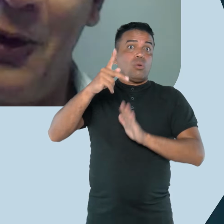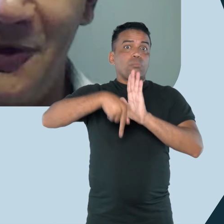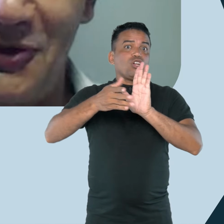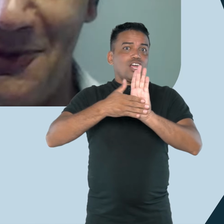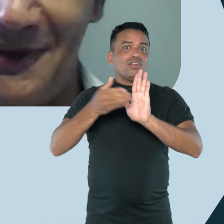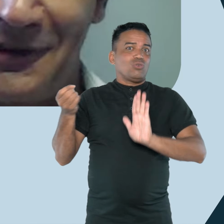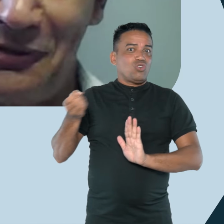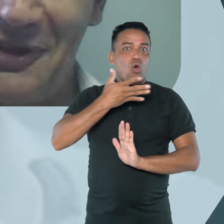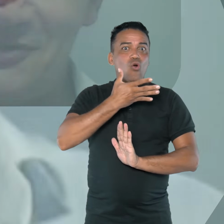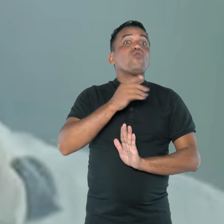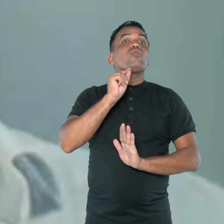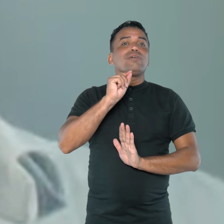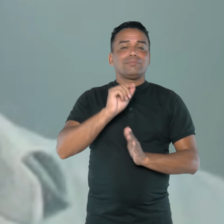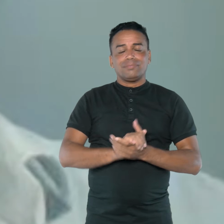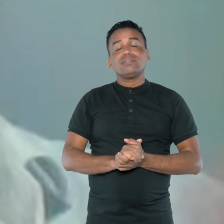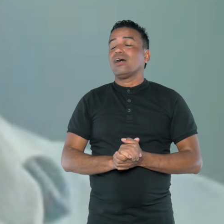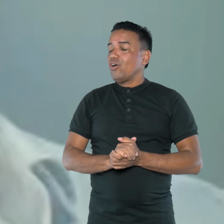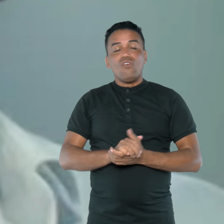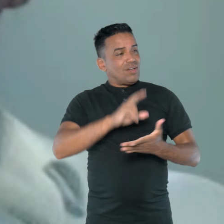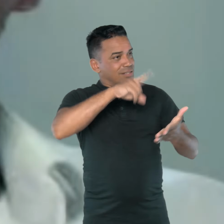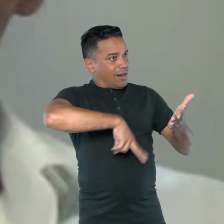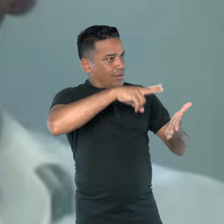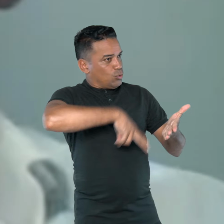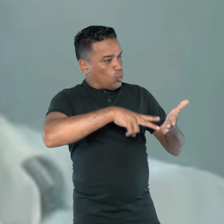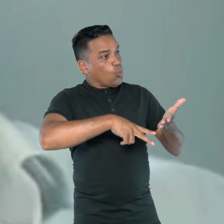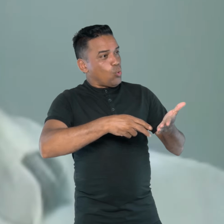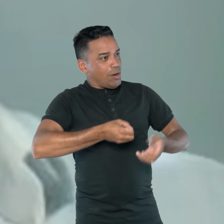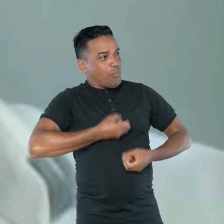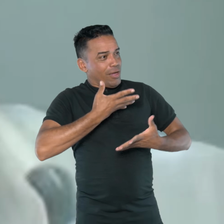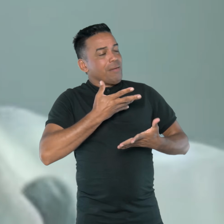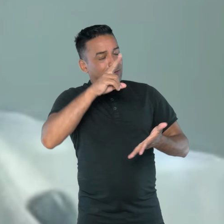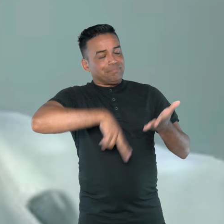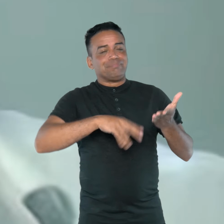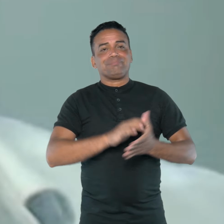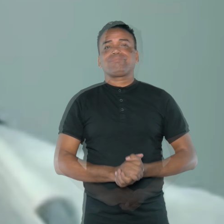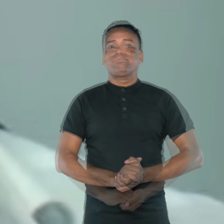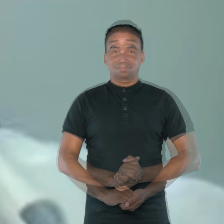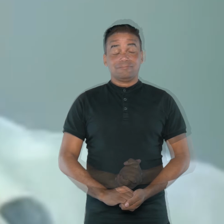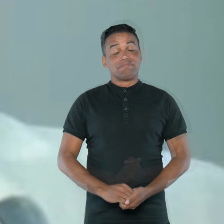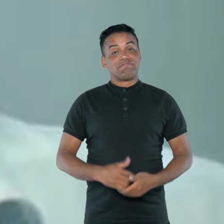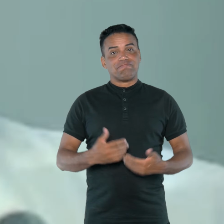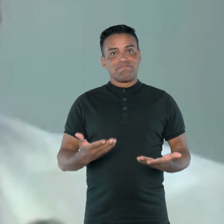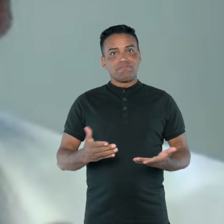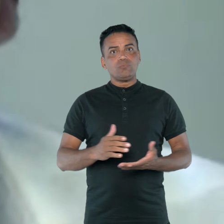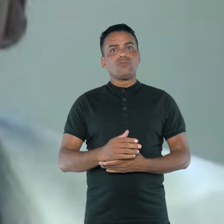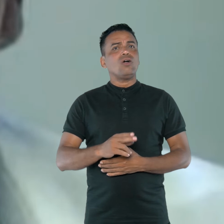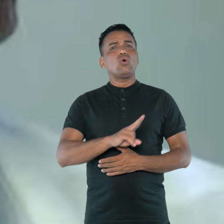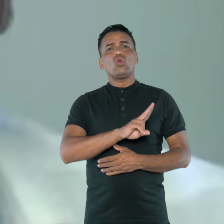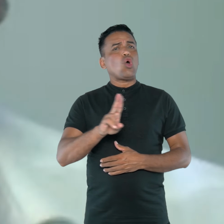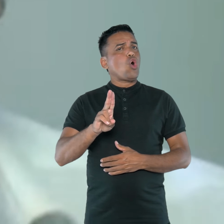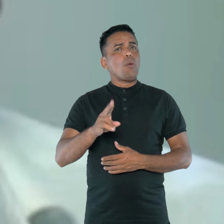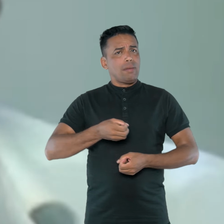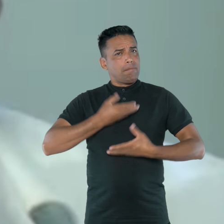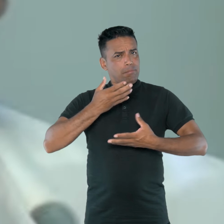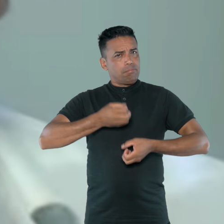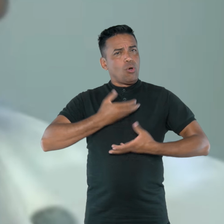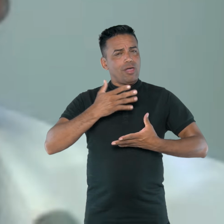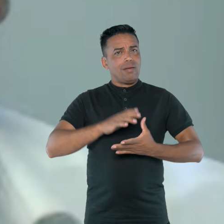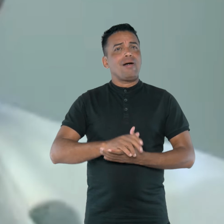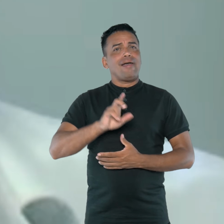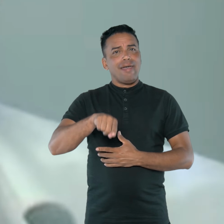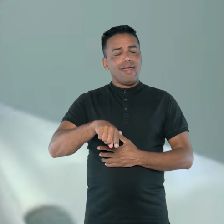Ah, ótimo. Então eu faço a leitura aqui dele. Olha, o nome do poema é